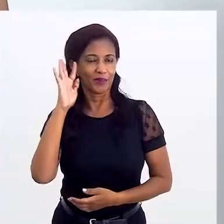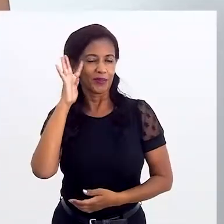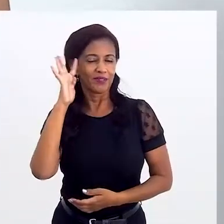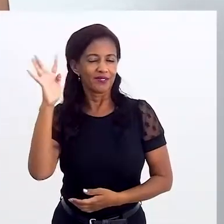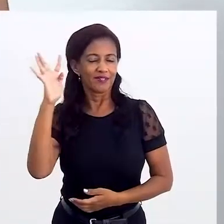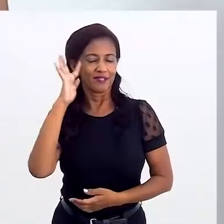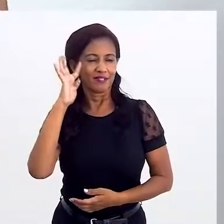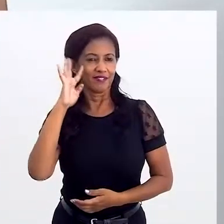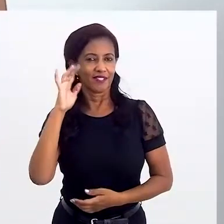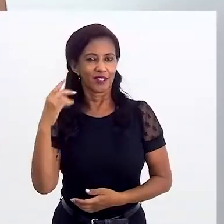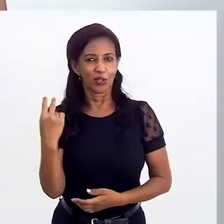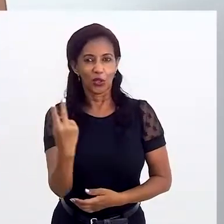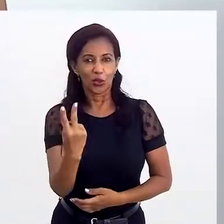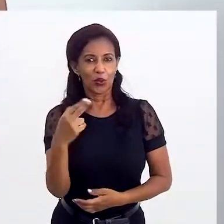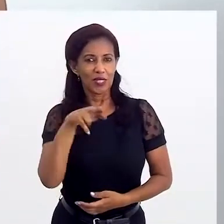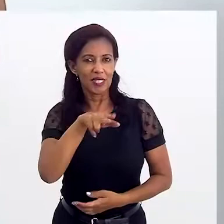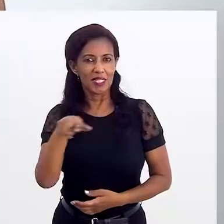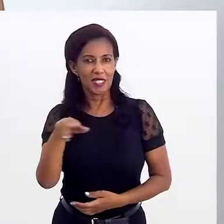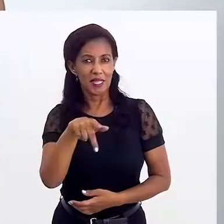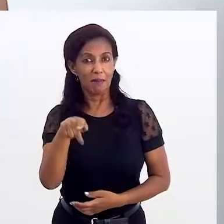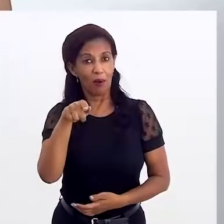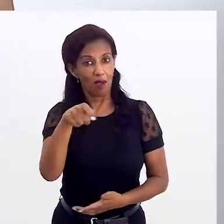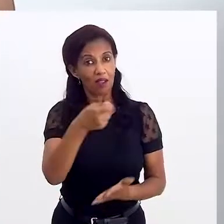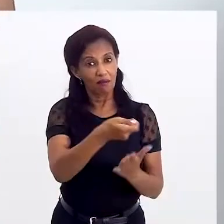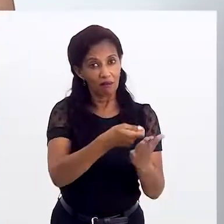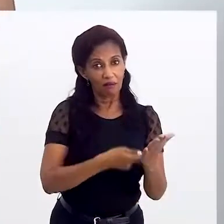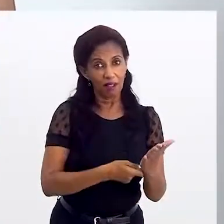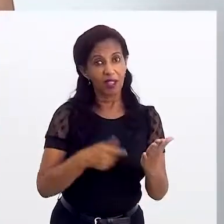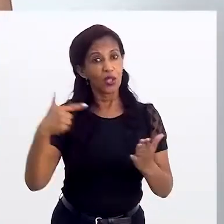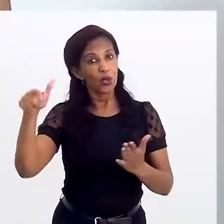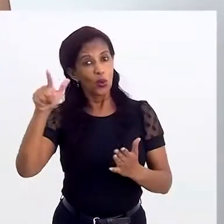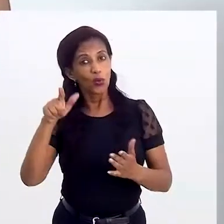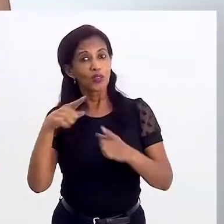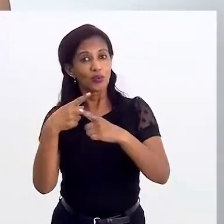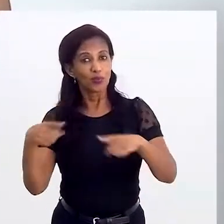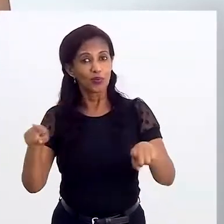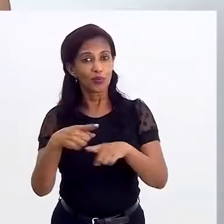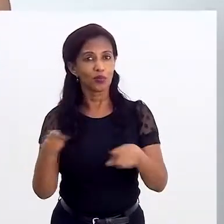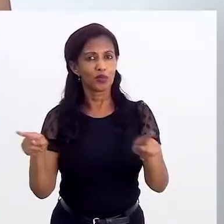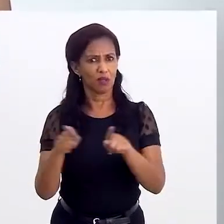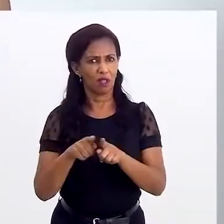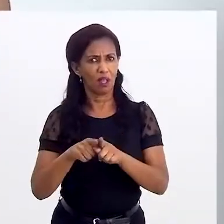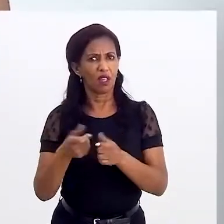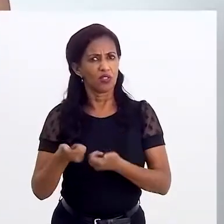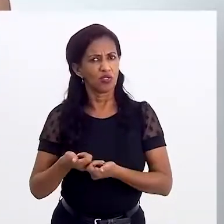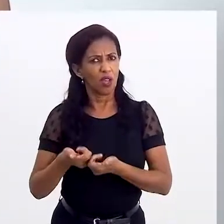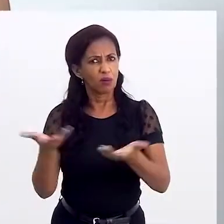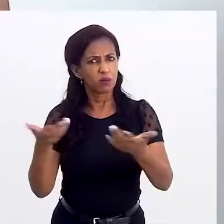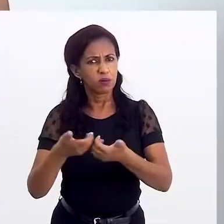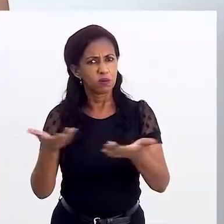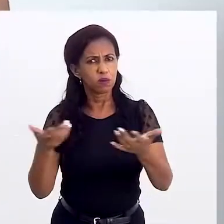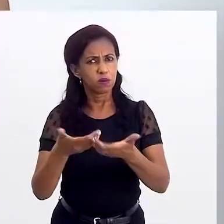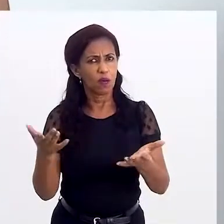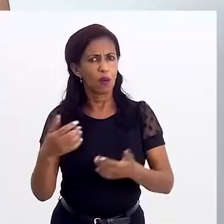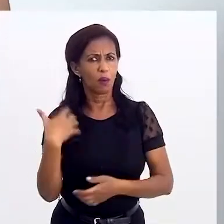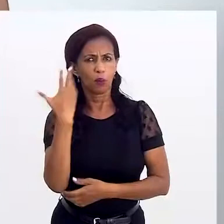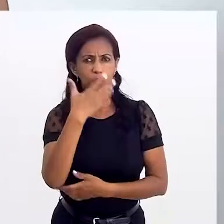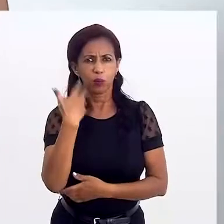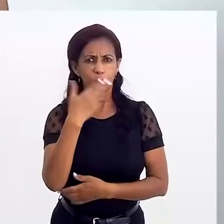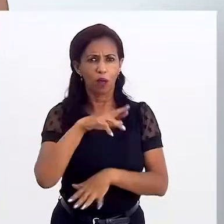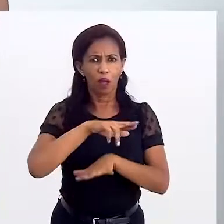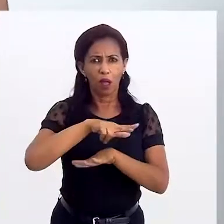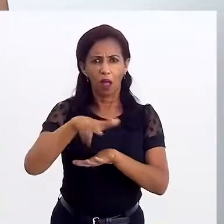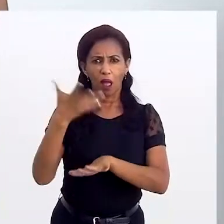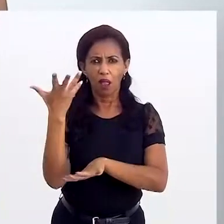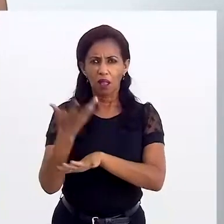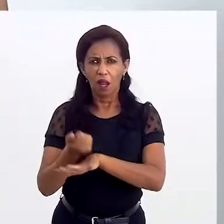história inspiradora da dupla que compôs esta e muitas outras músicas. Já lançaram mais de 20